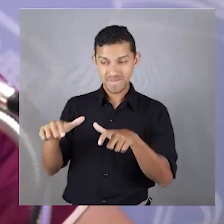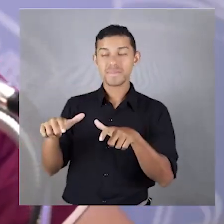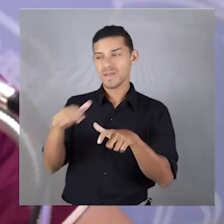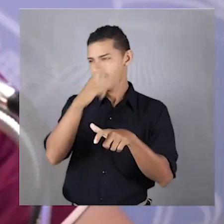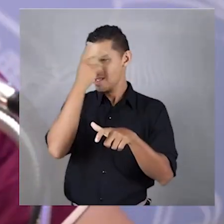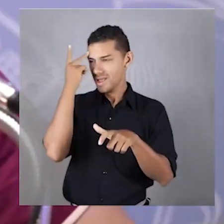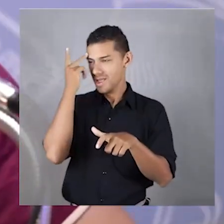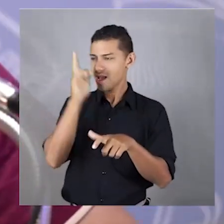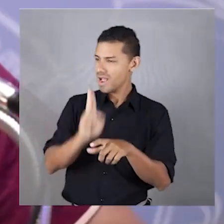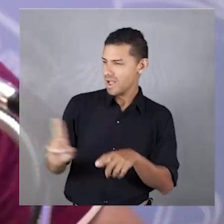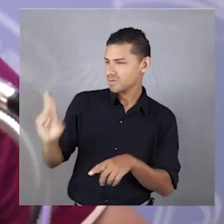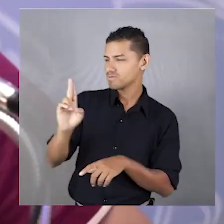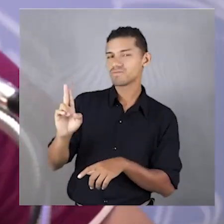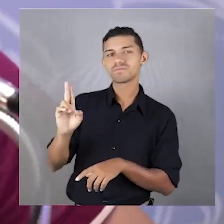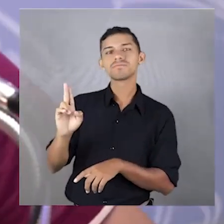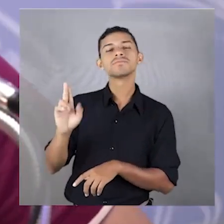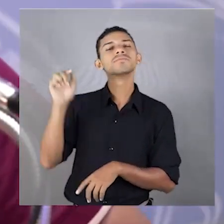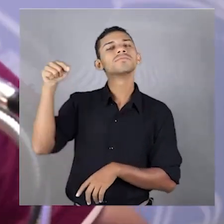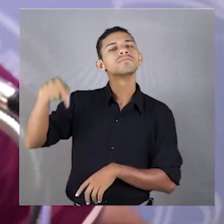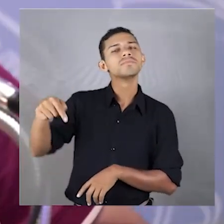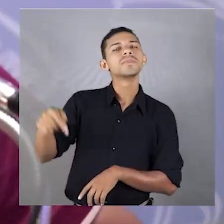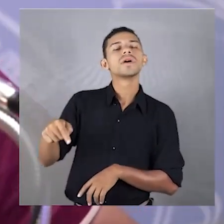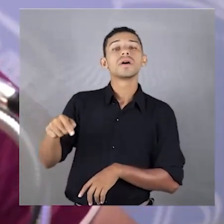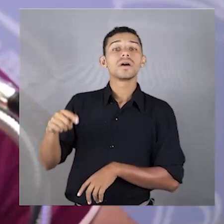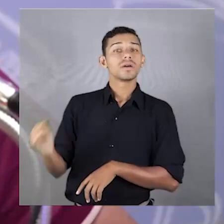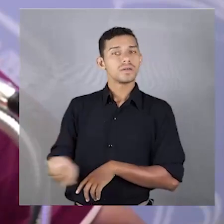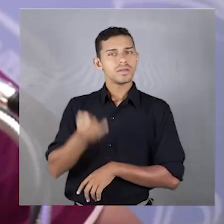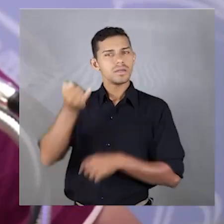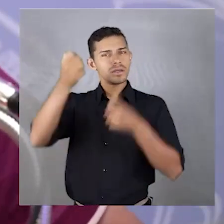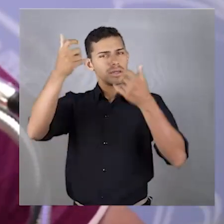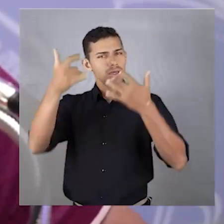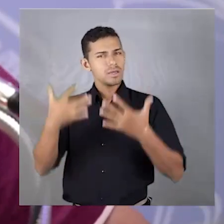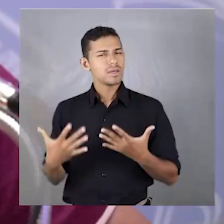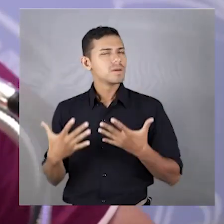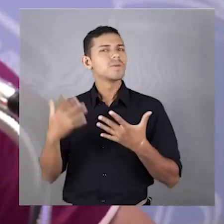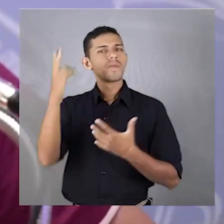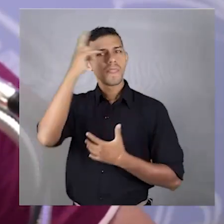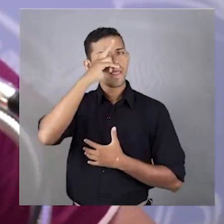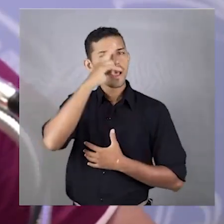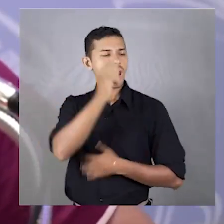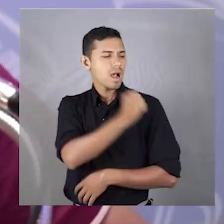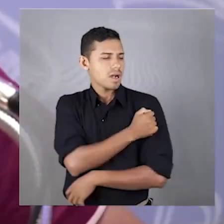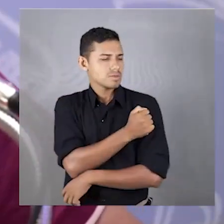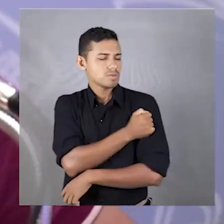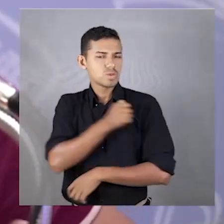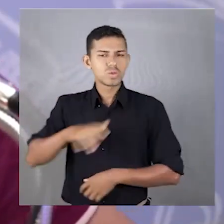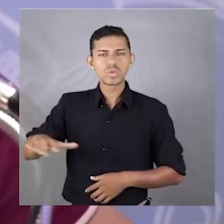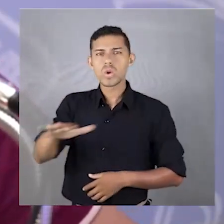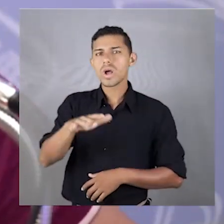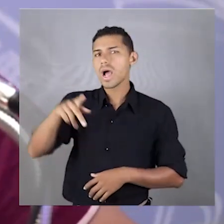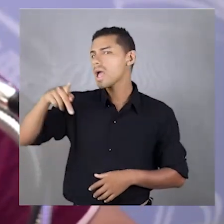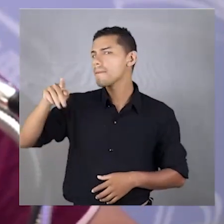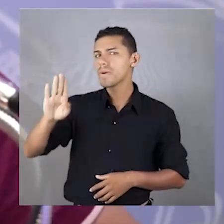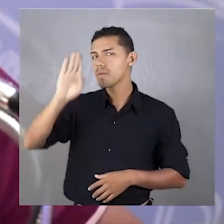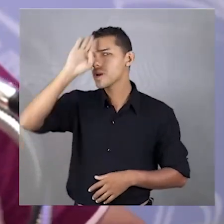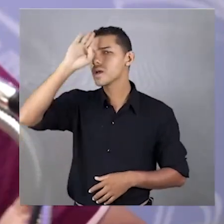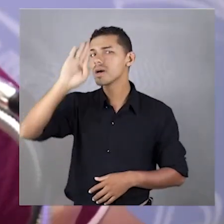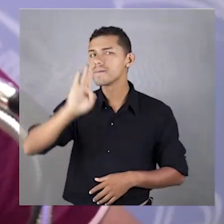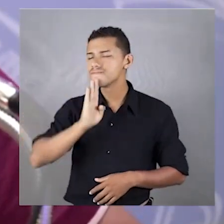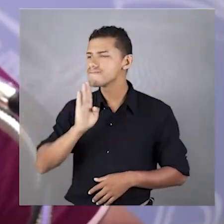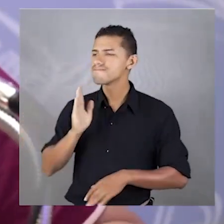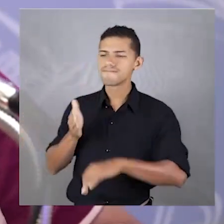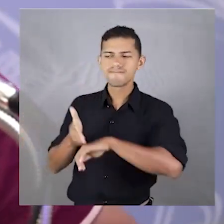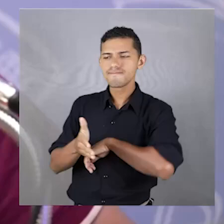para utilização, é importante a gente lembrar, os nossos alunos lembrarem que os espaços eles são públicos, né? Eles são de